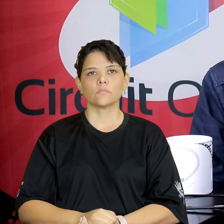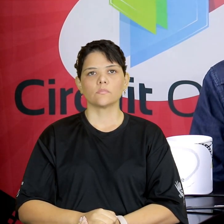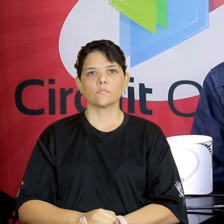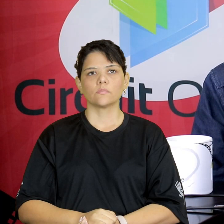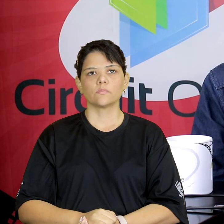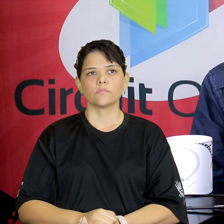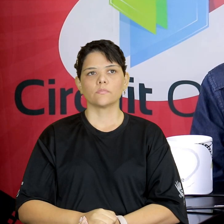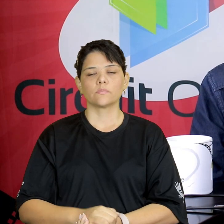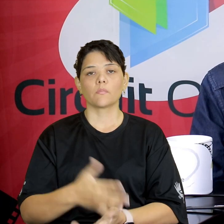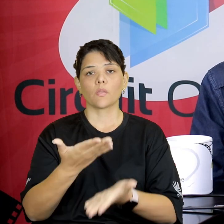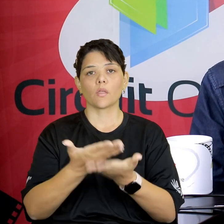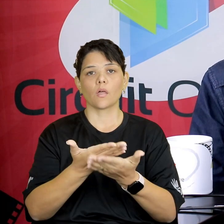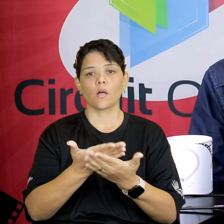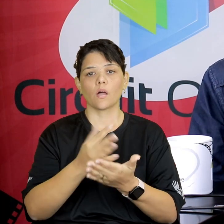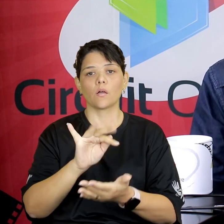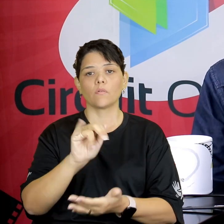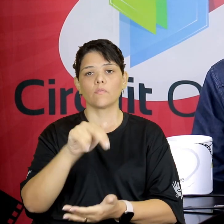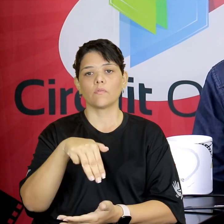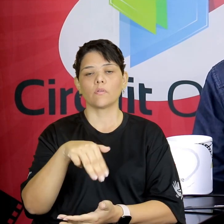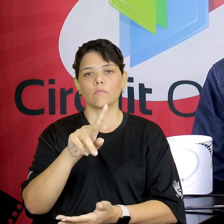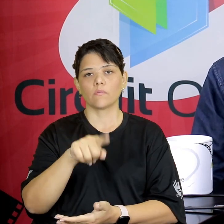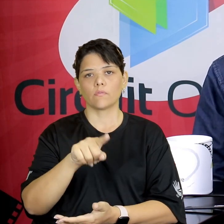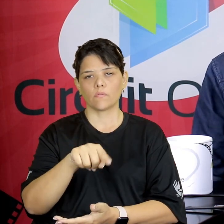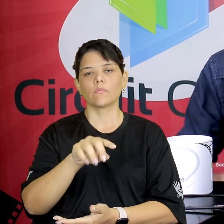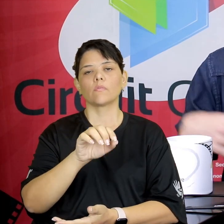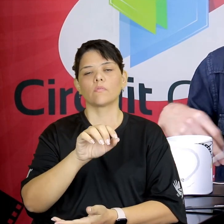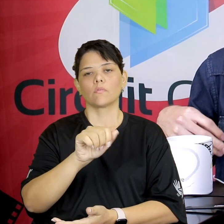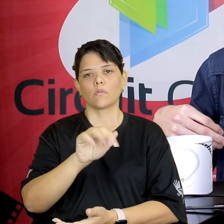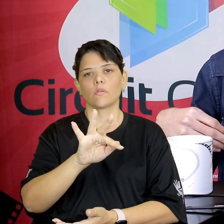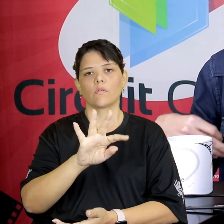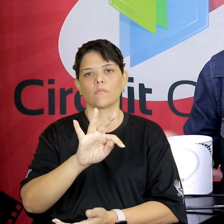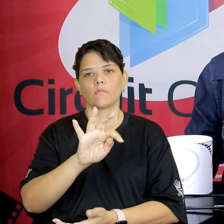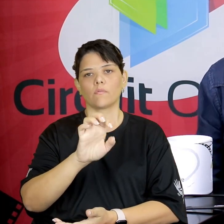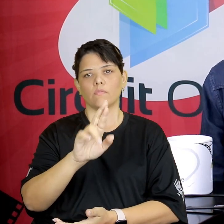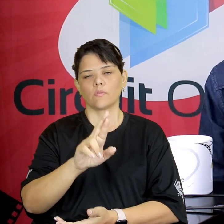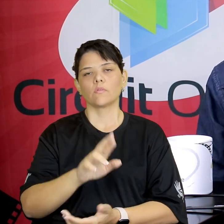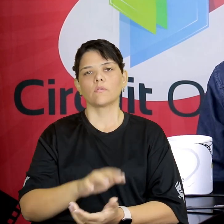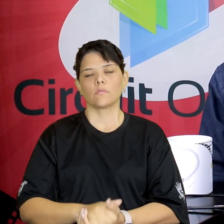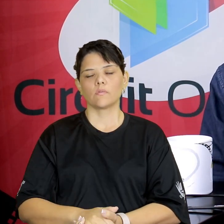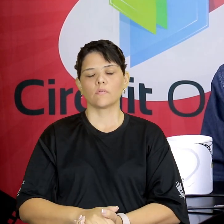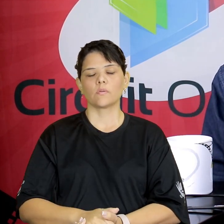A aula de finalização provavelmente vai ser no After Effects, por exemplo.